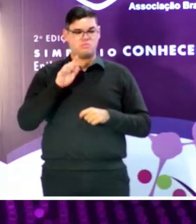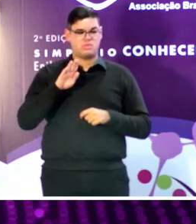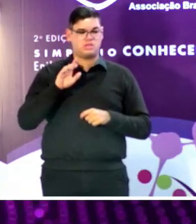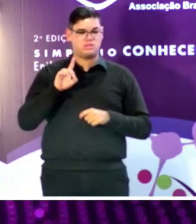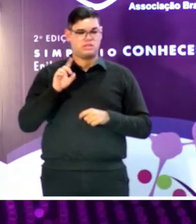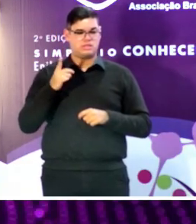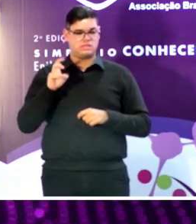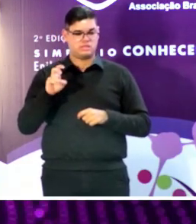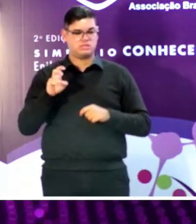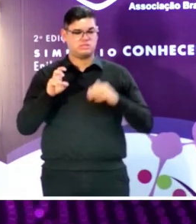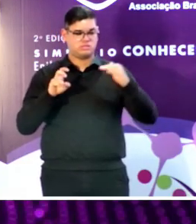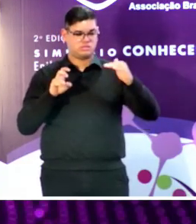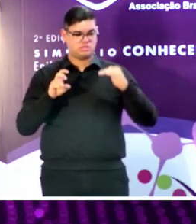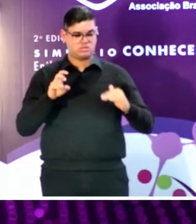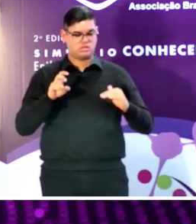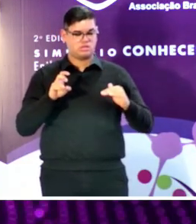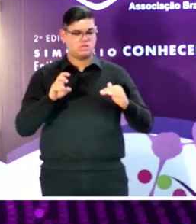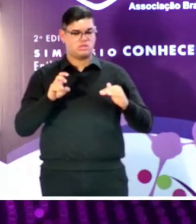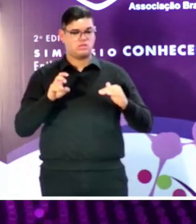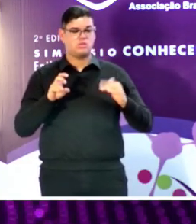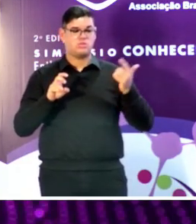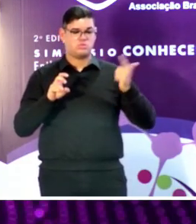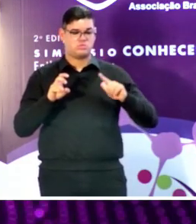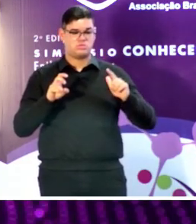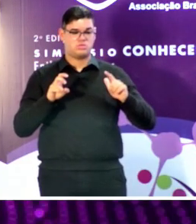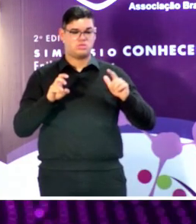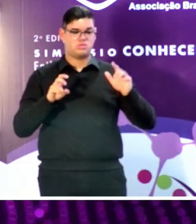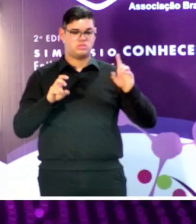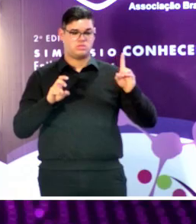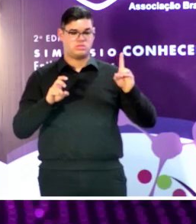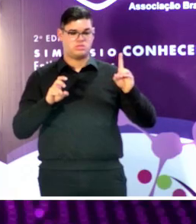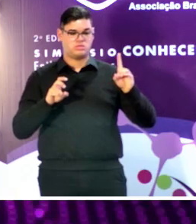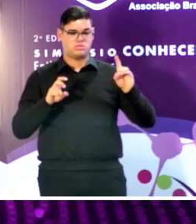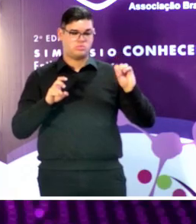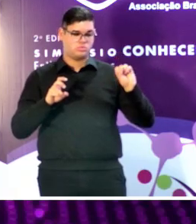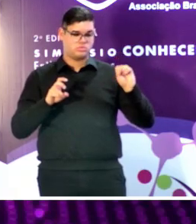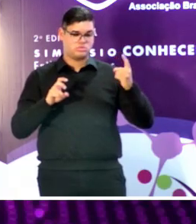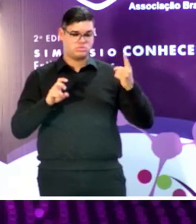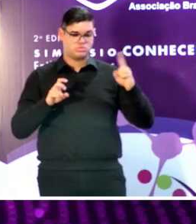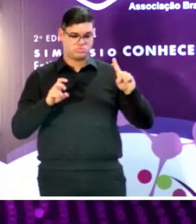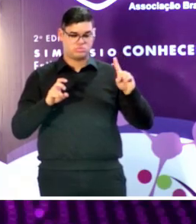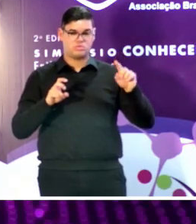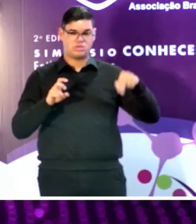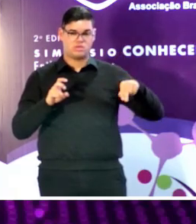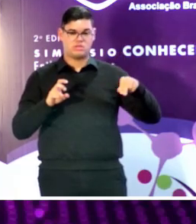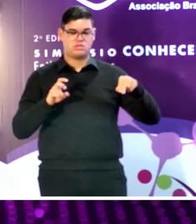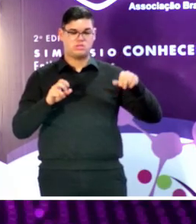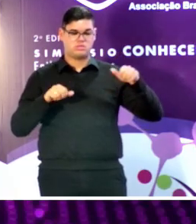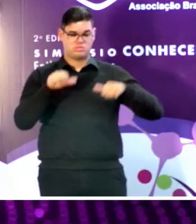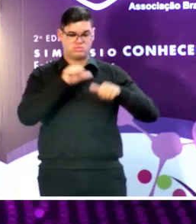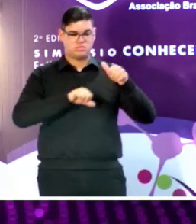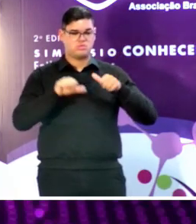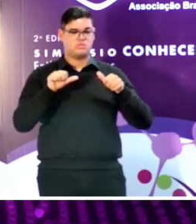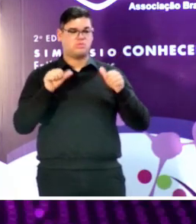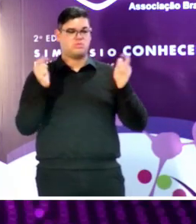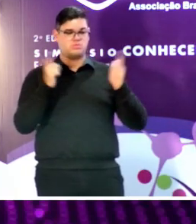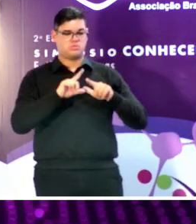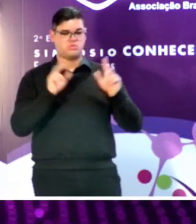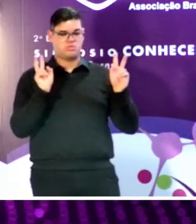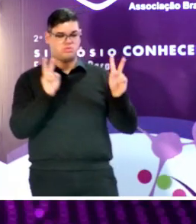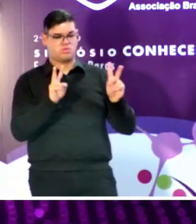I810, a gente conseguiu que a BD15 aumentasse, restaurasse novamente a atividade dessa enzima.